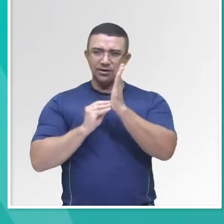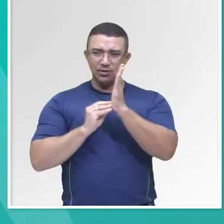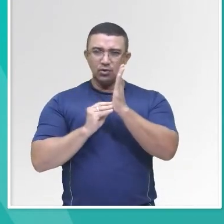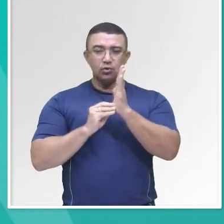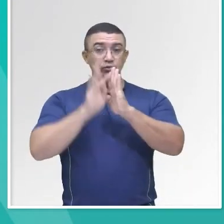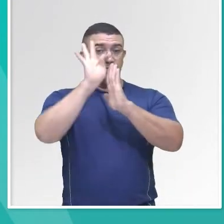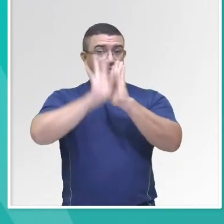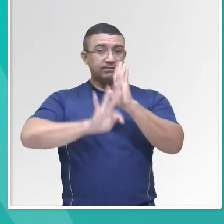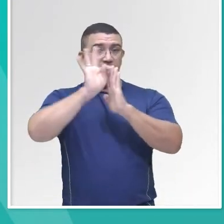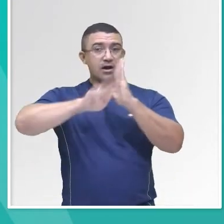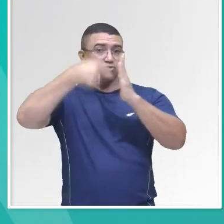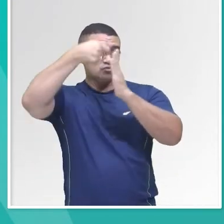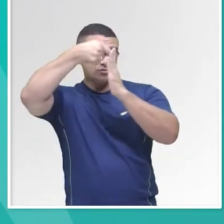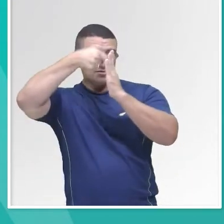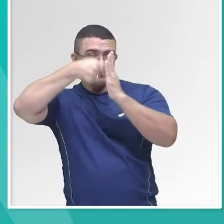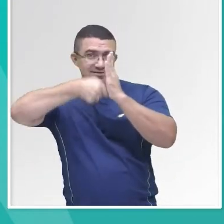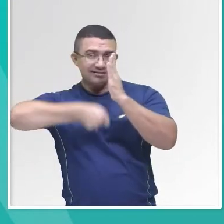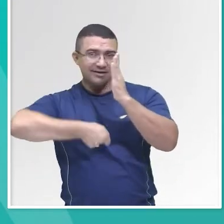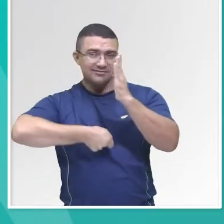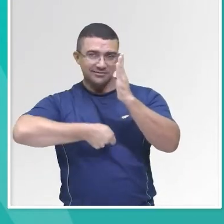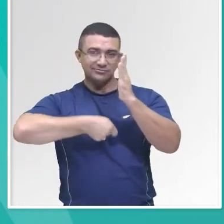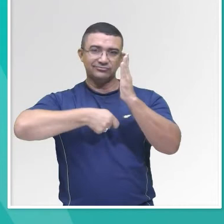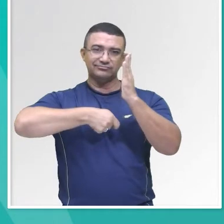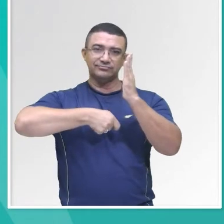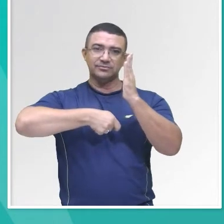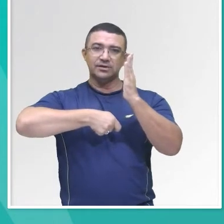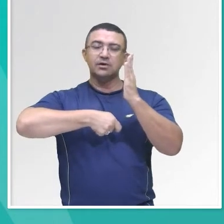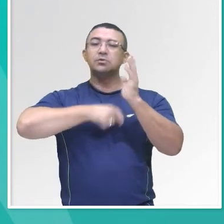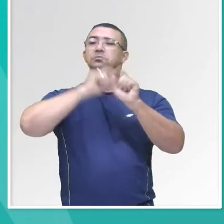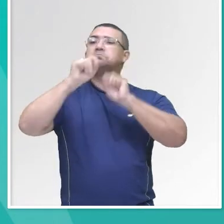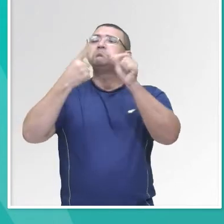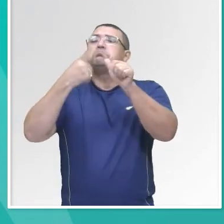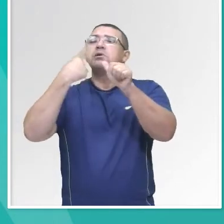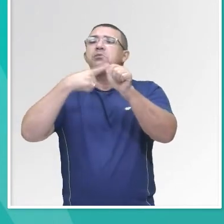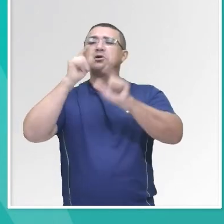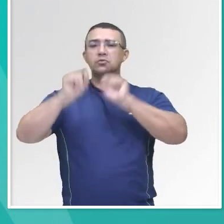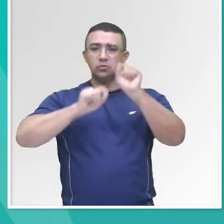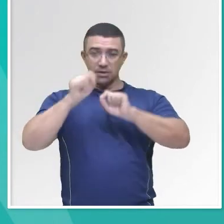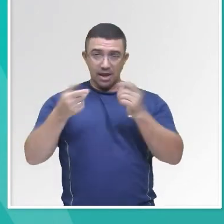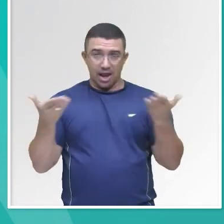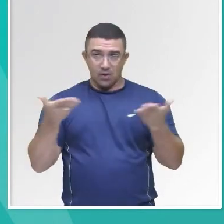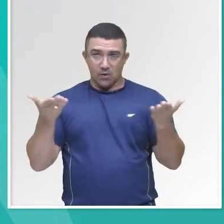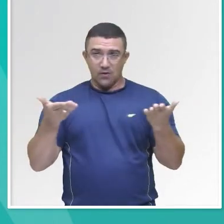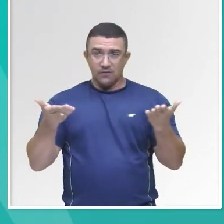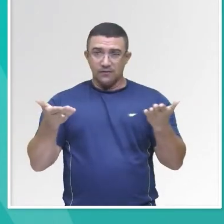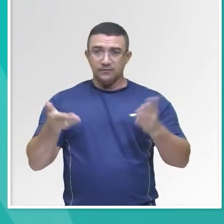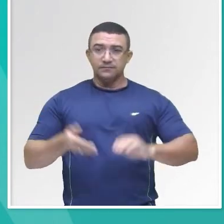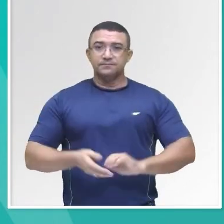texto dissertativo. Nós vamos primeiro, agora nesse momento,